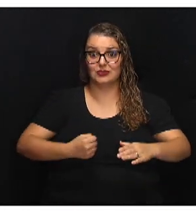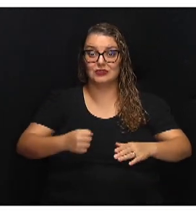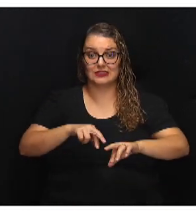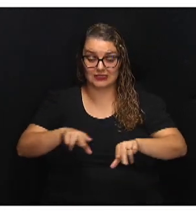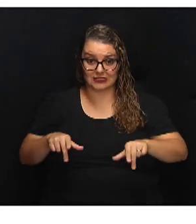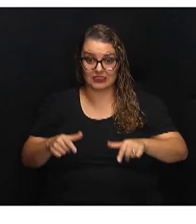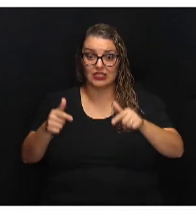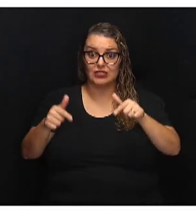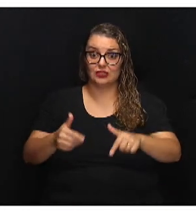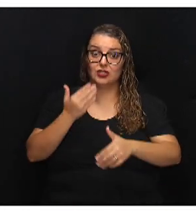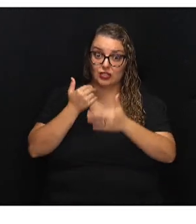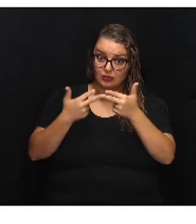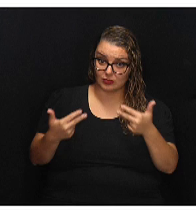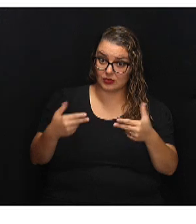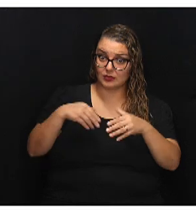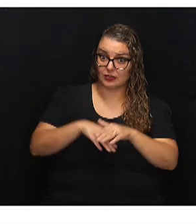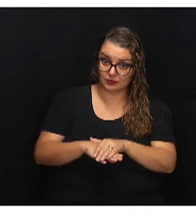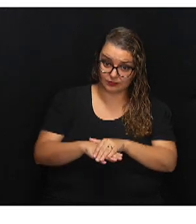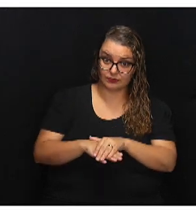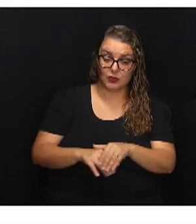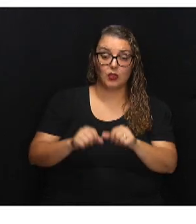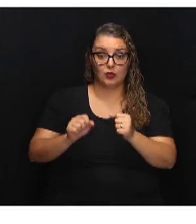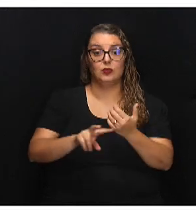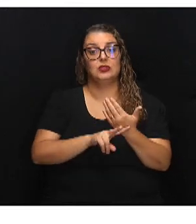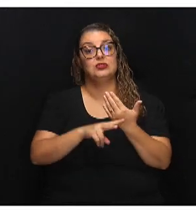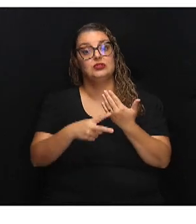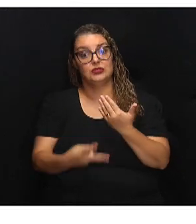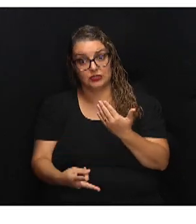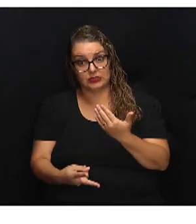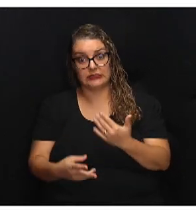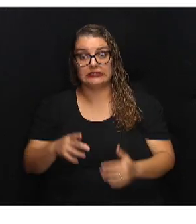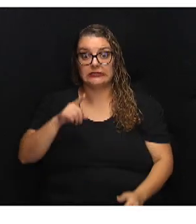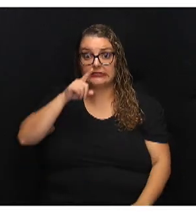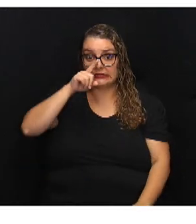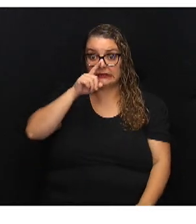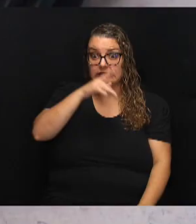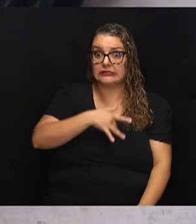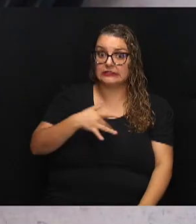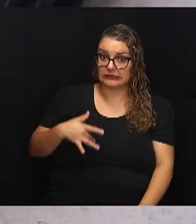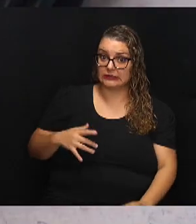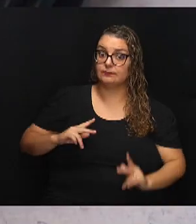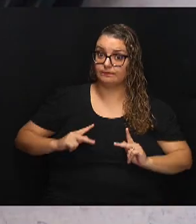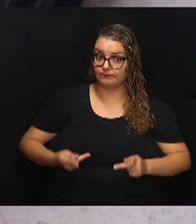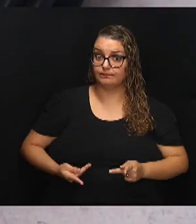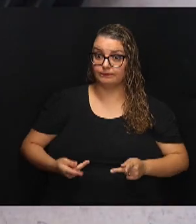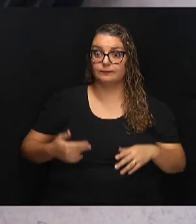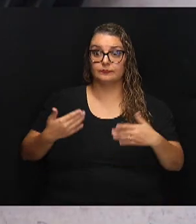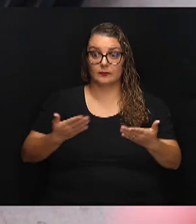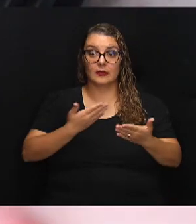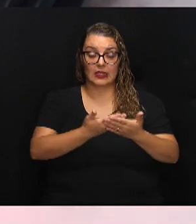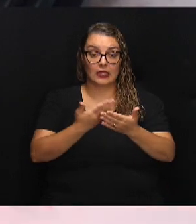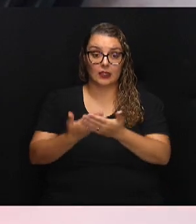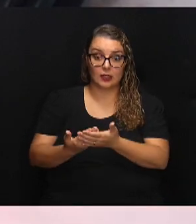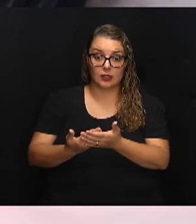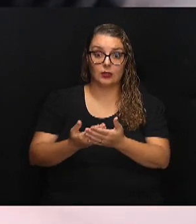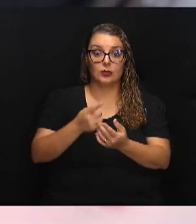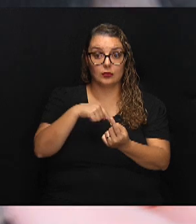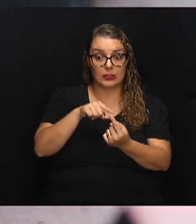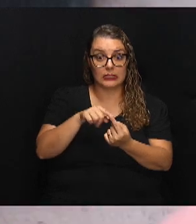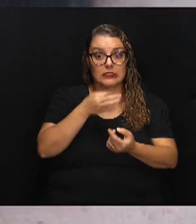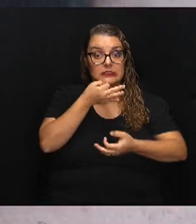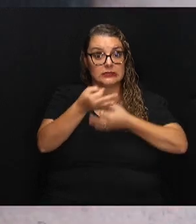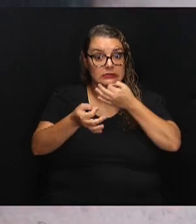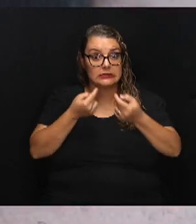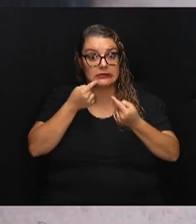recipientes para alimentos, o que poderia representar riscos à saúde humana. Esse estudo tem sido alvo de críticas